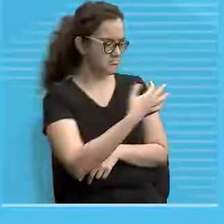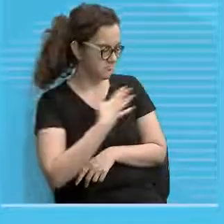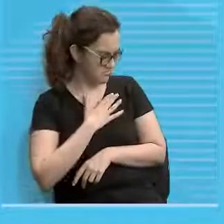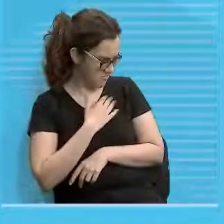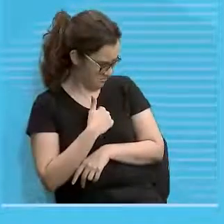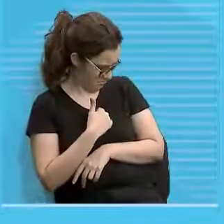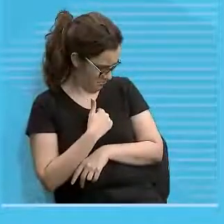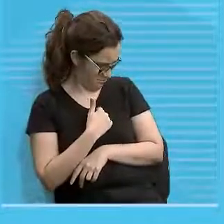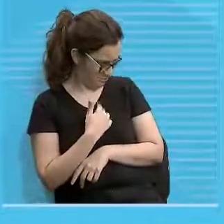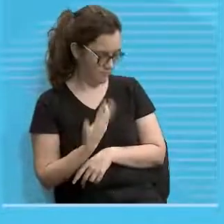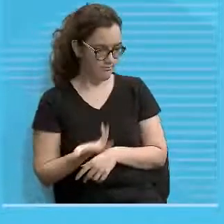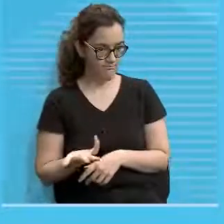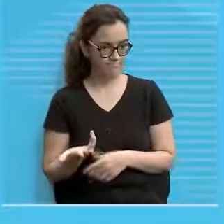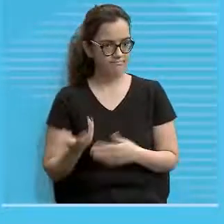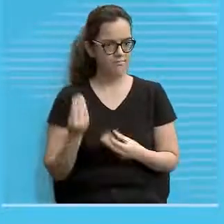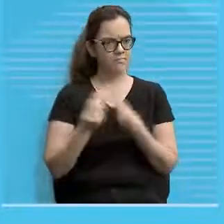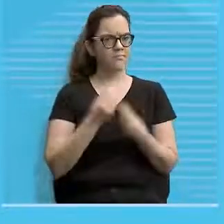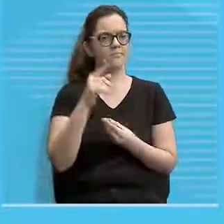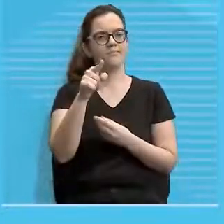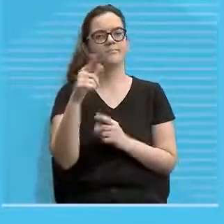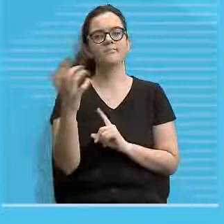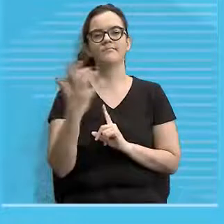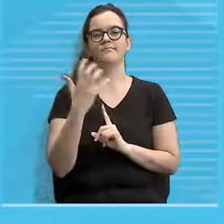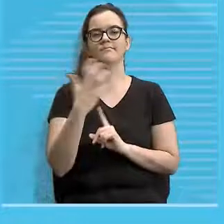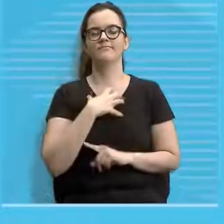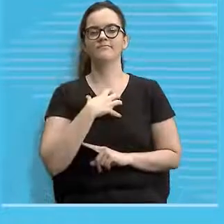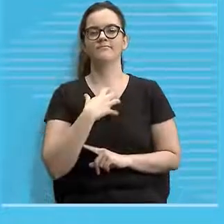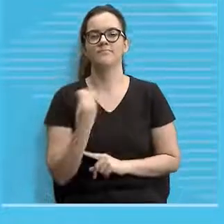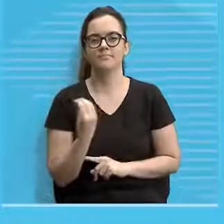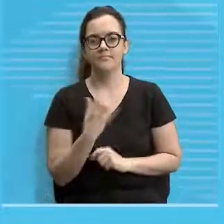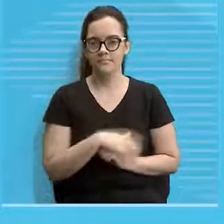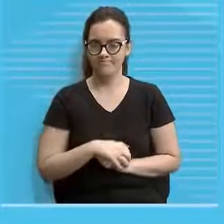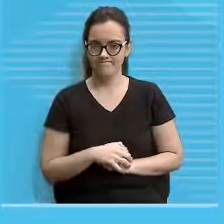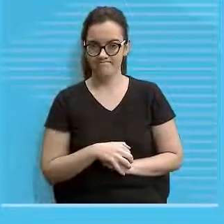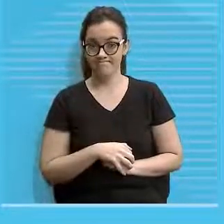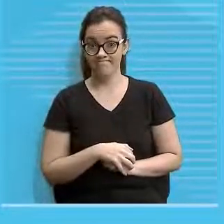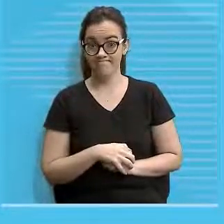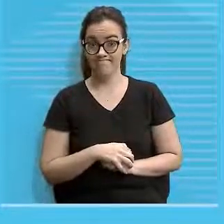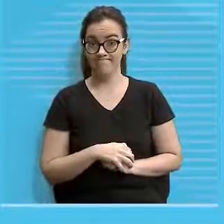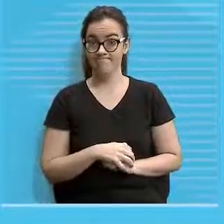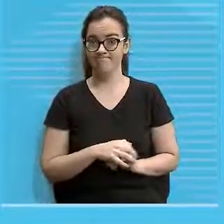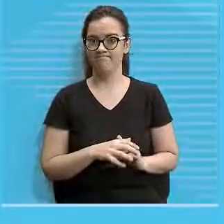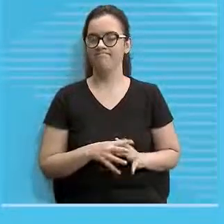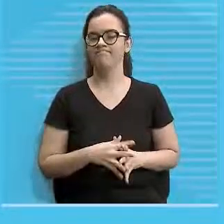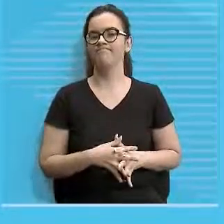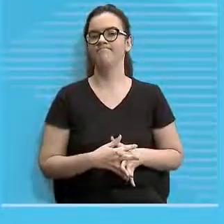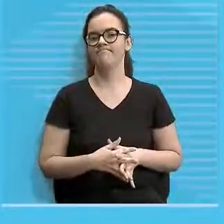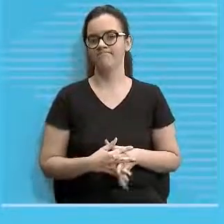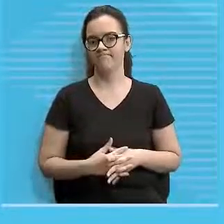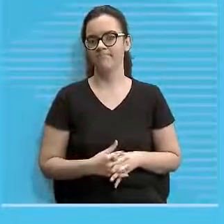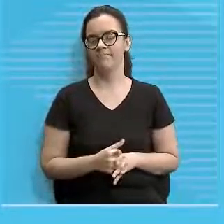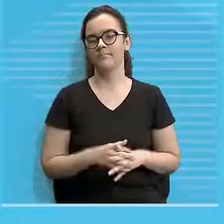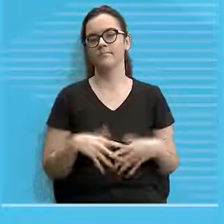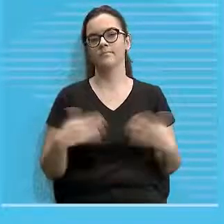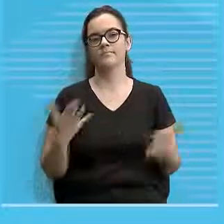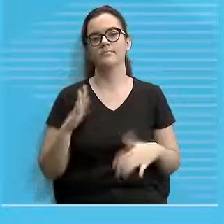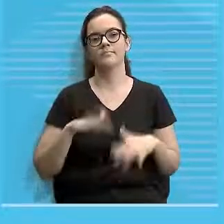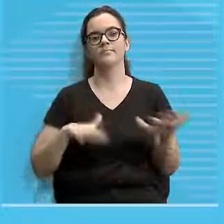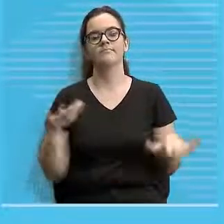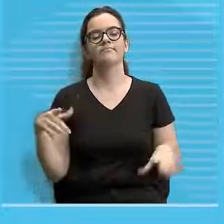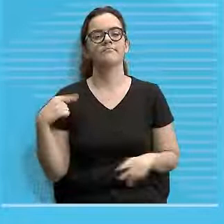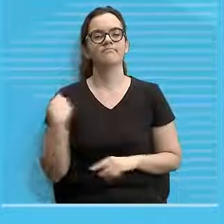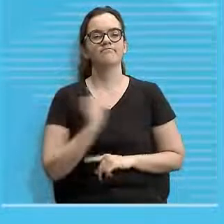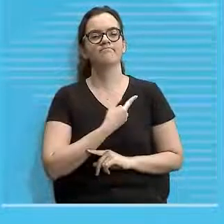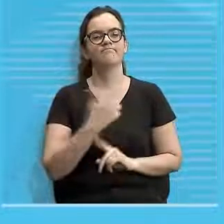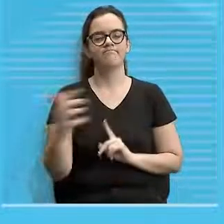a gente falou sobre isso aqui, né? De que forma que a opinião do outro acaba nos influenciando. E muitas vezes nos influencia